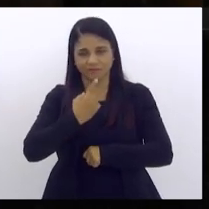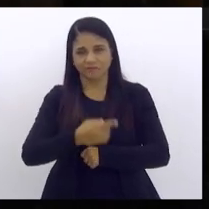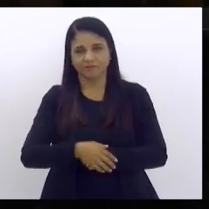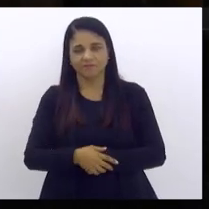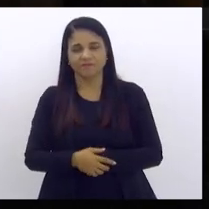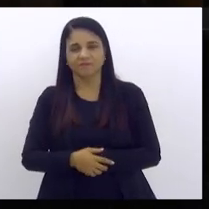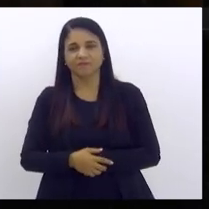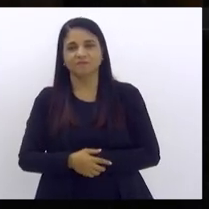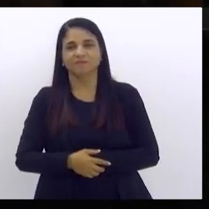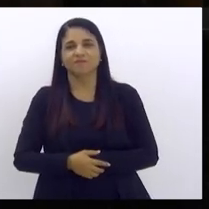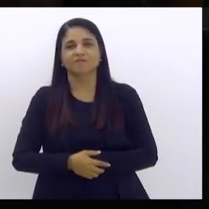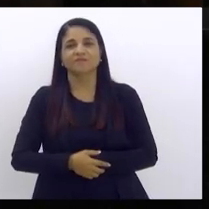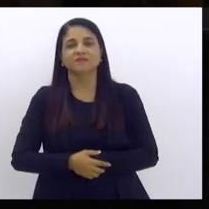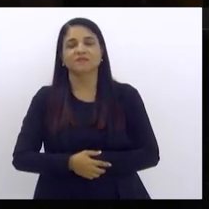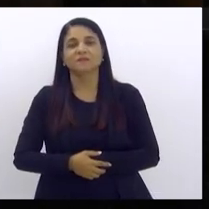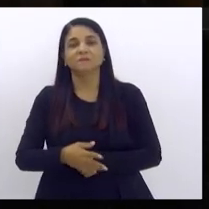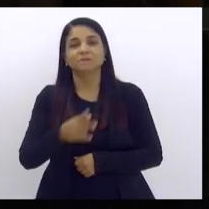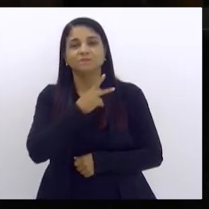presidente,